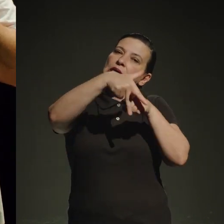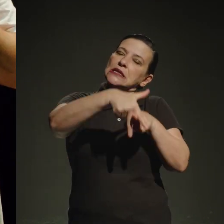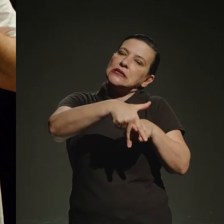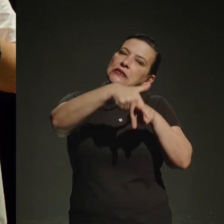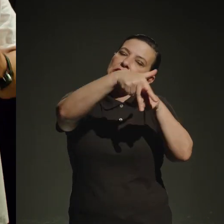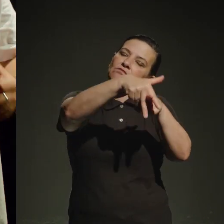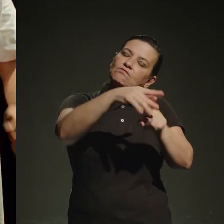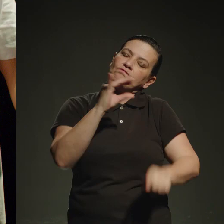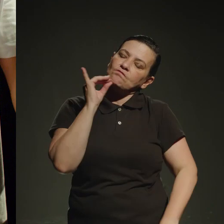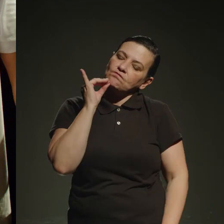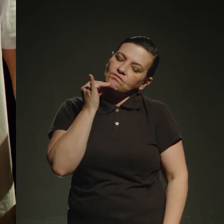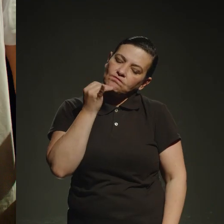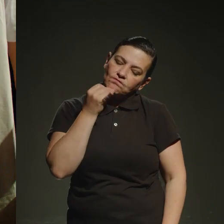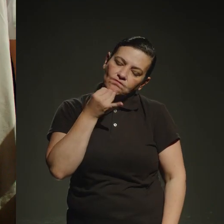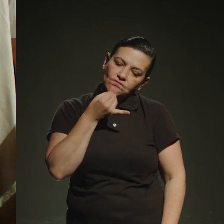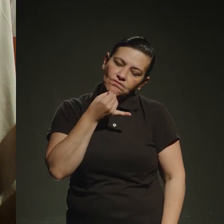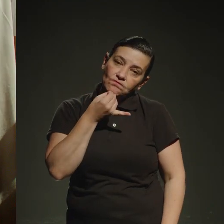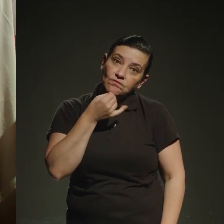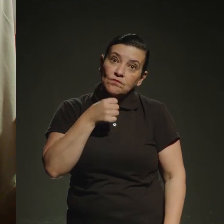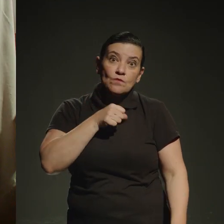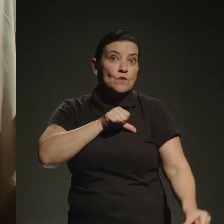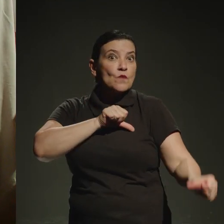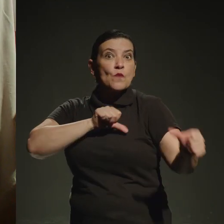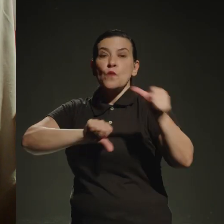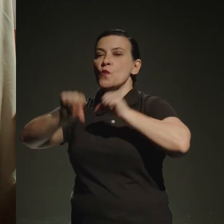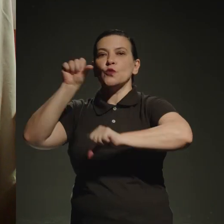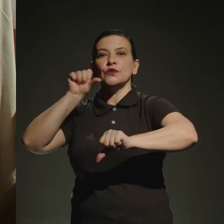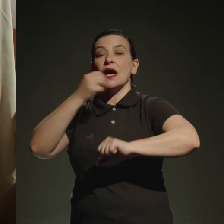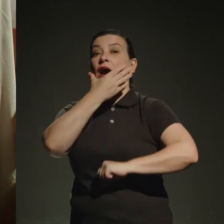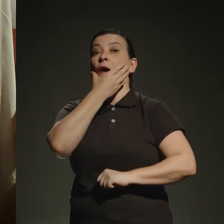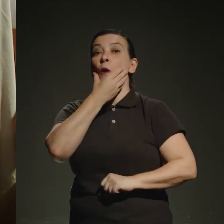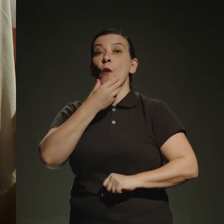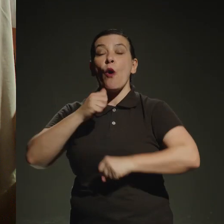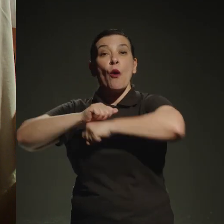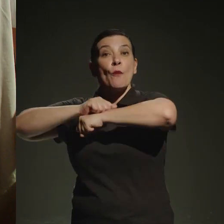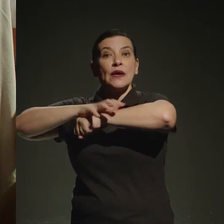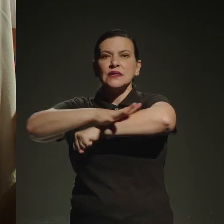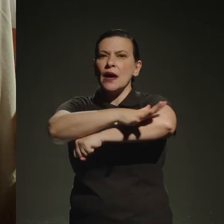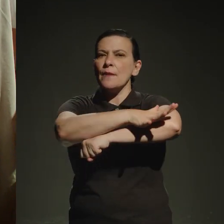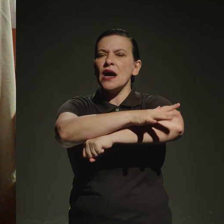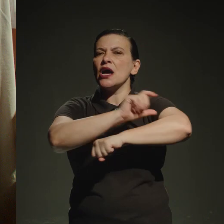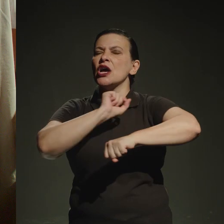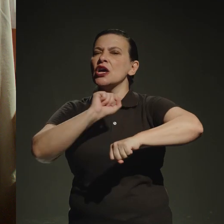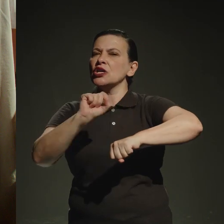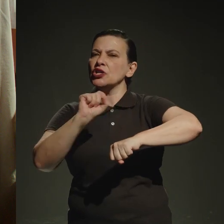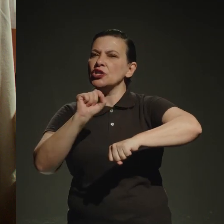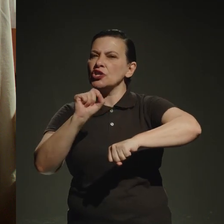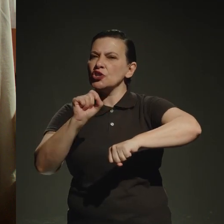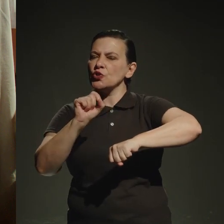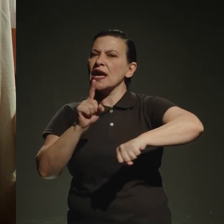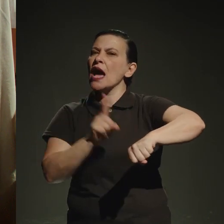E o triste figura de repente se levanta, transformado no Homem da Mancha, consultando o relógio. Ele fala como se fosse